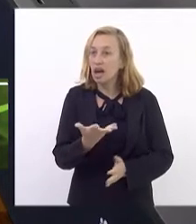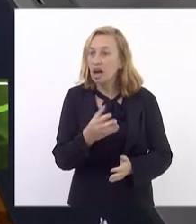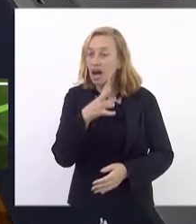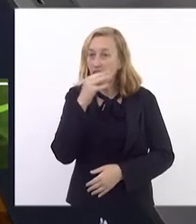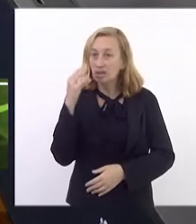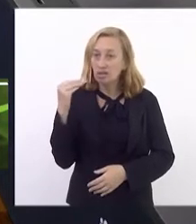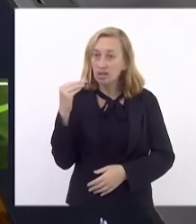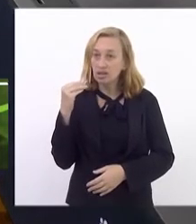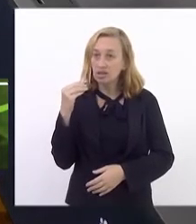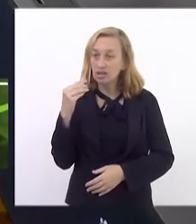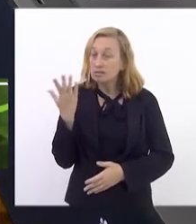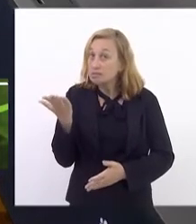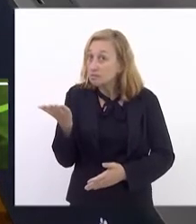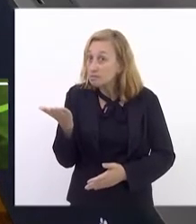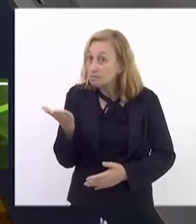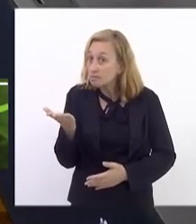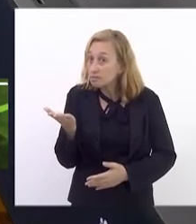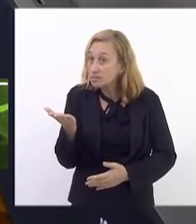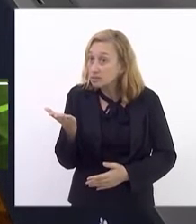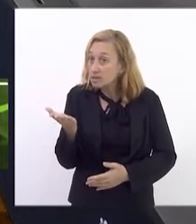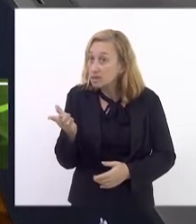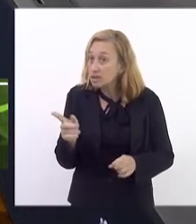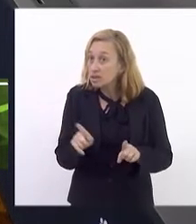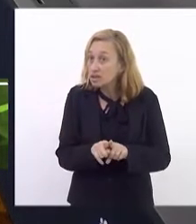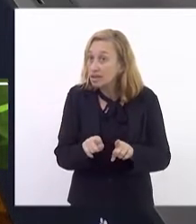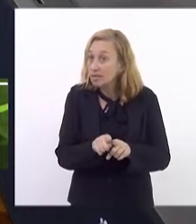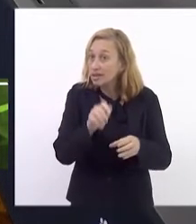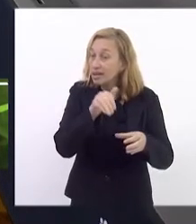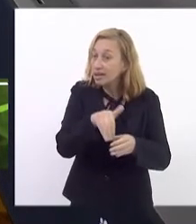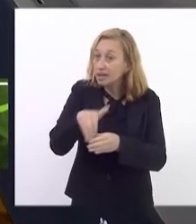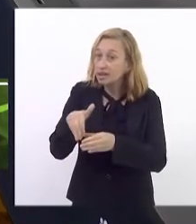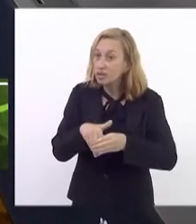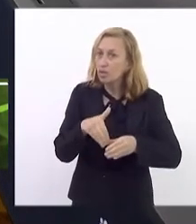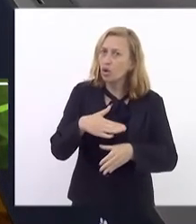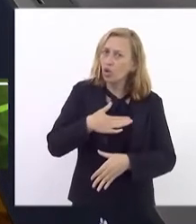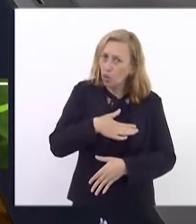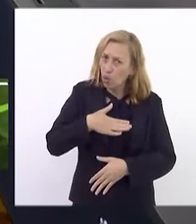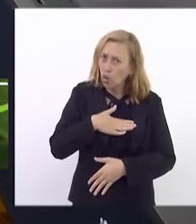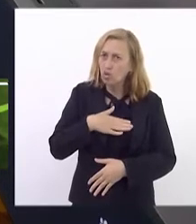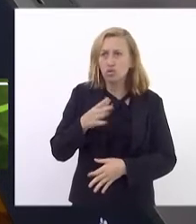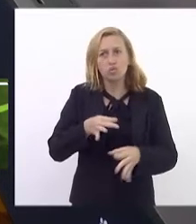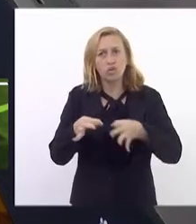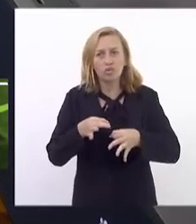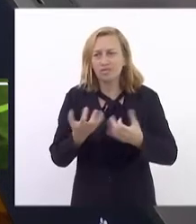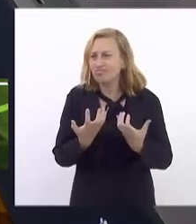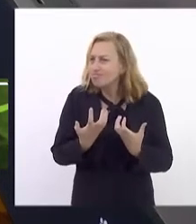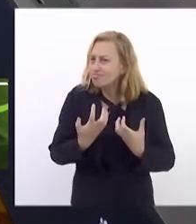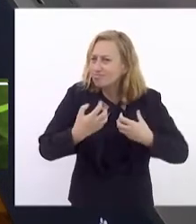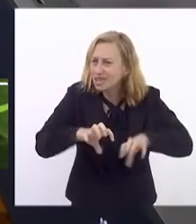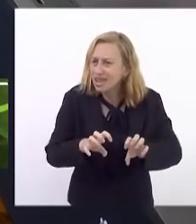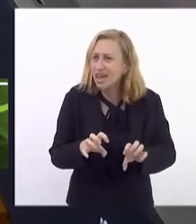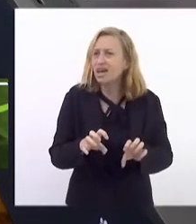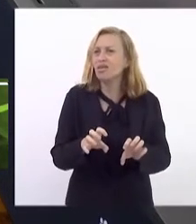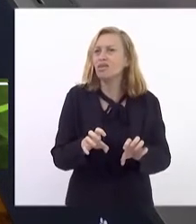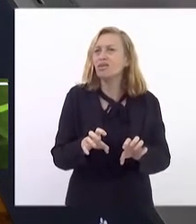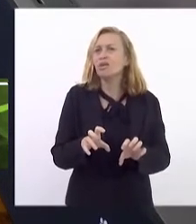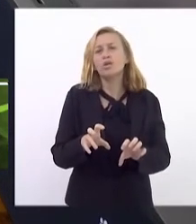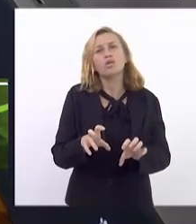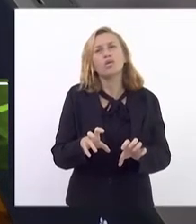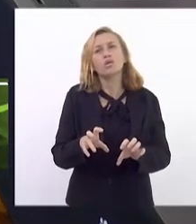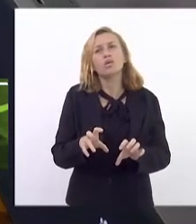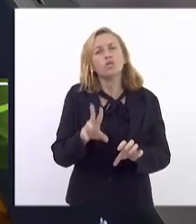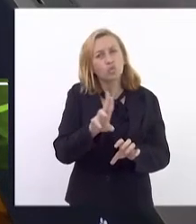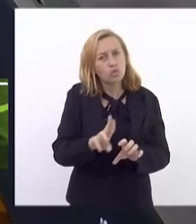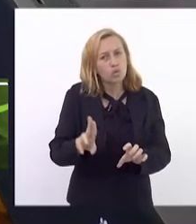adolescentes, né, dizer, e também eleitores. Eu gosto do programa, mas eu não quero é uso